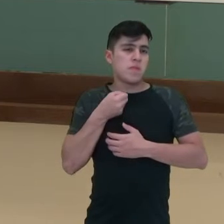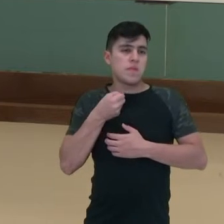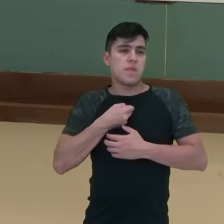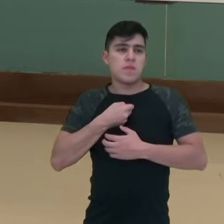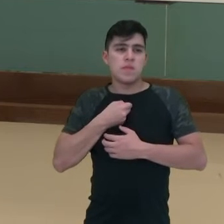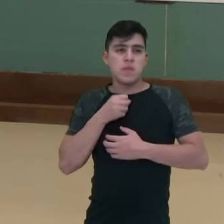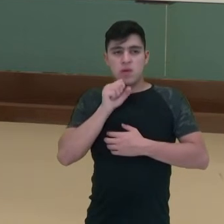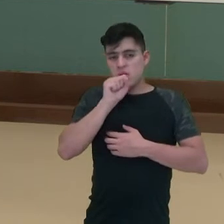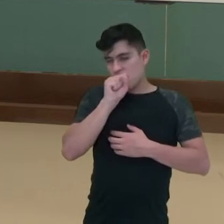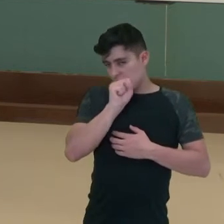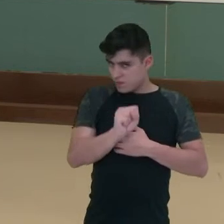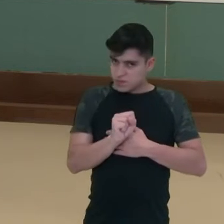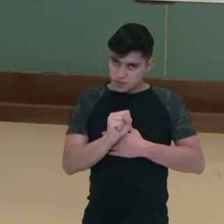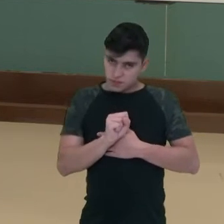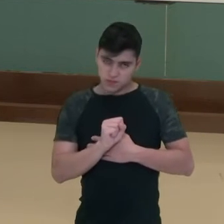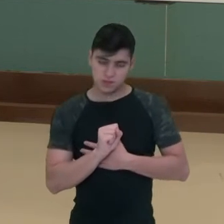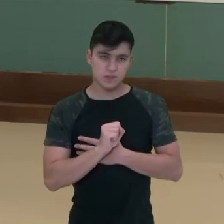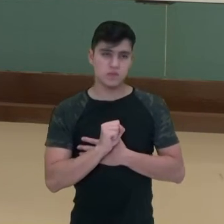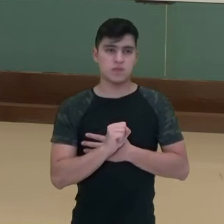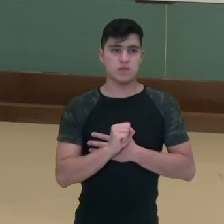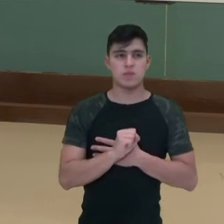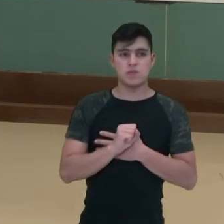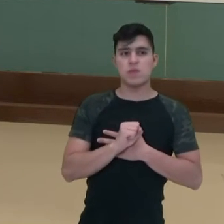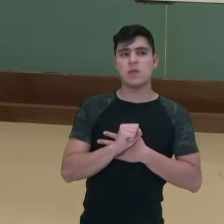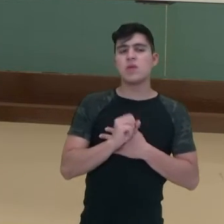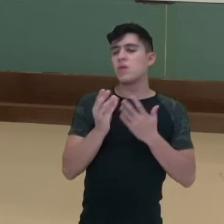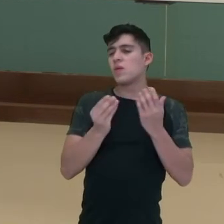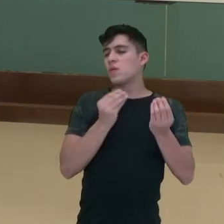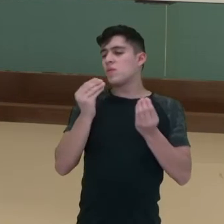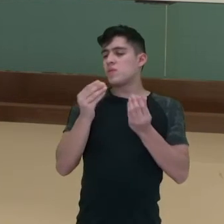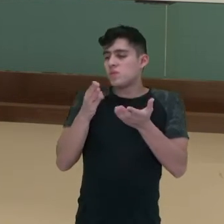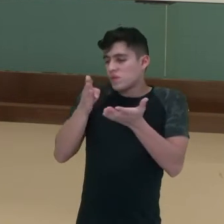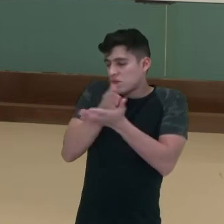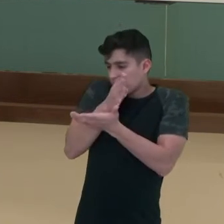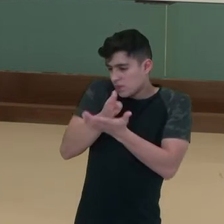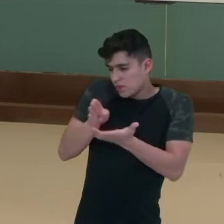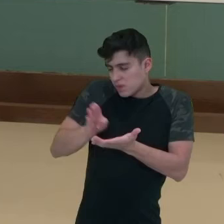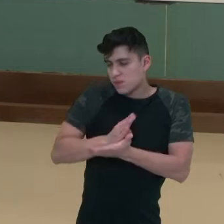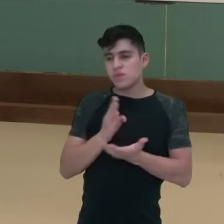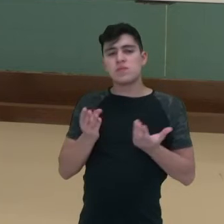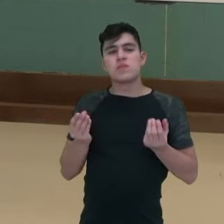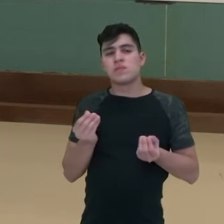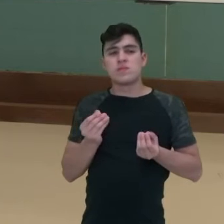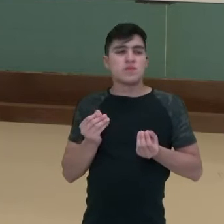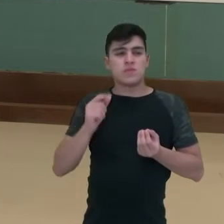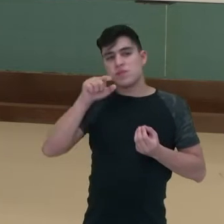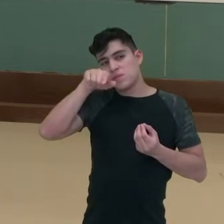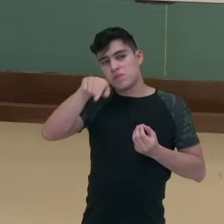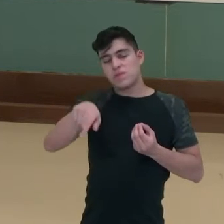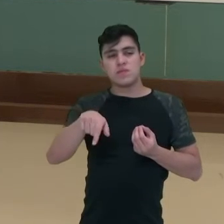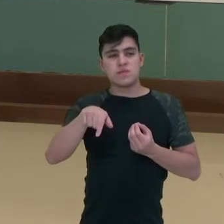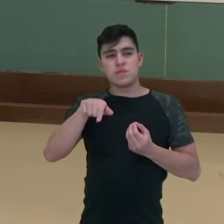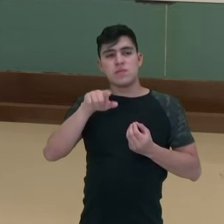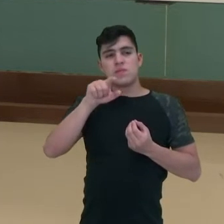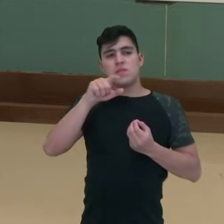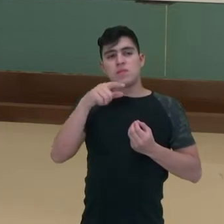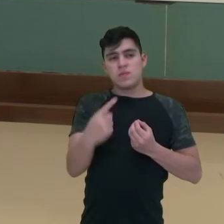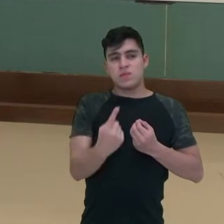atômico, igual a 8. E a distribuição eletrônica deste composto